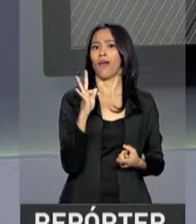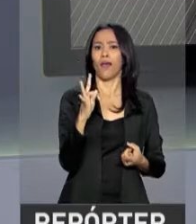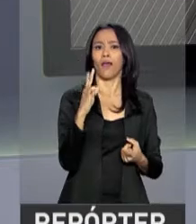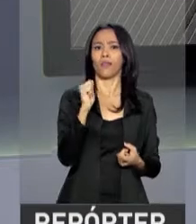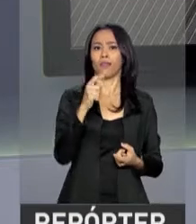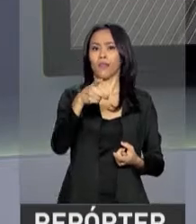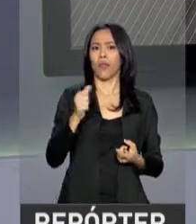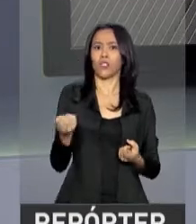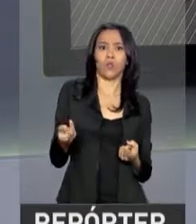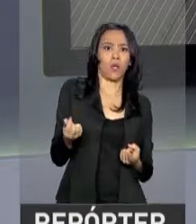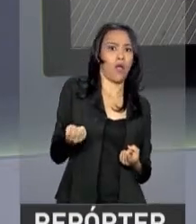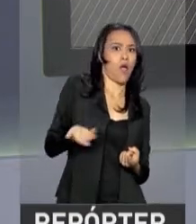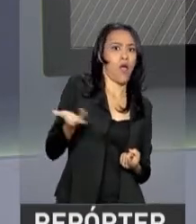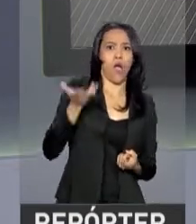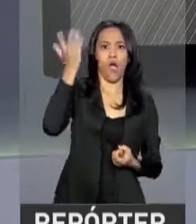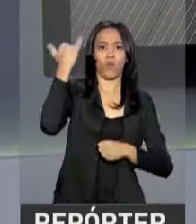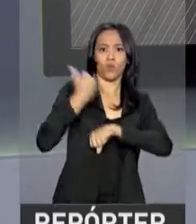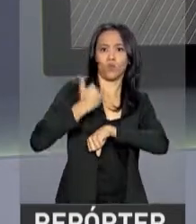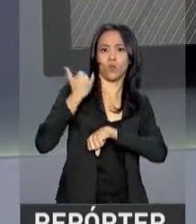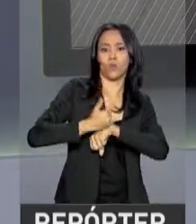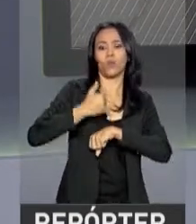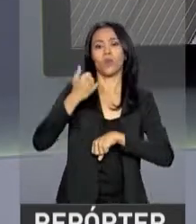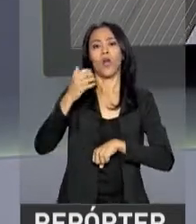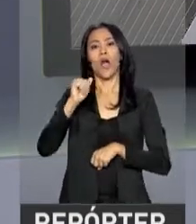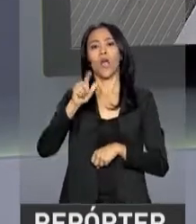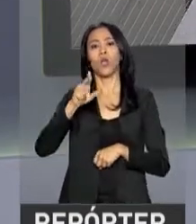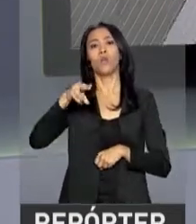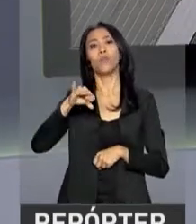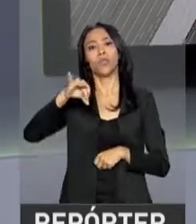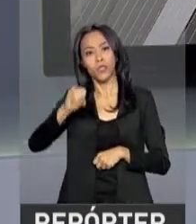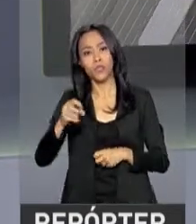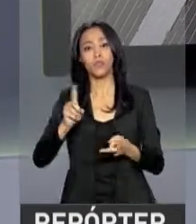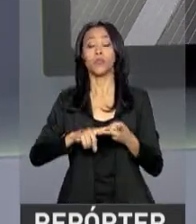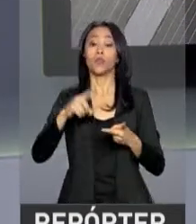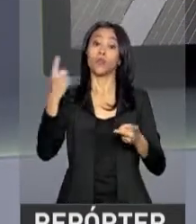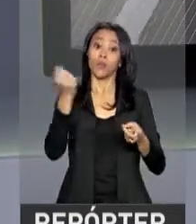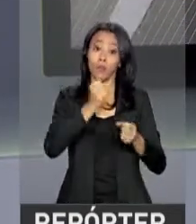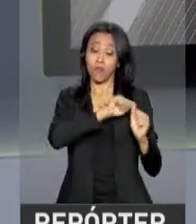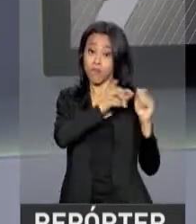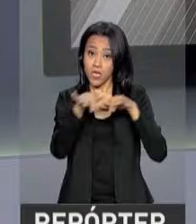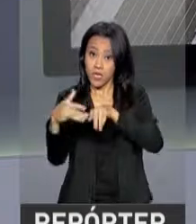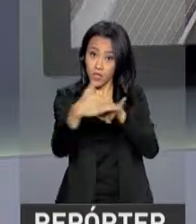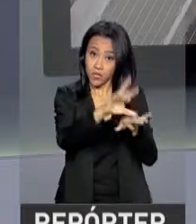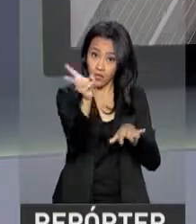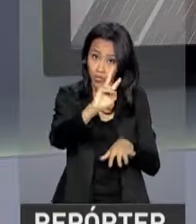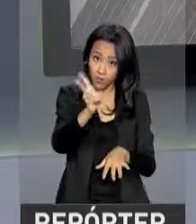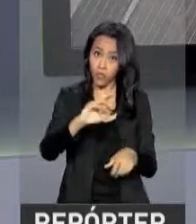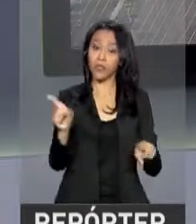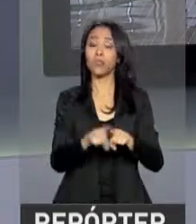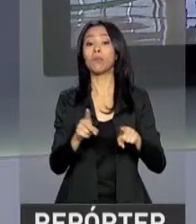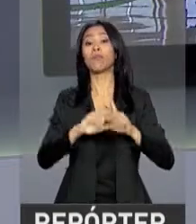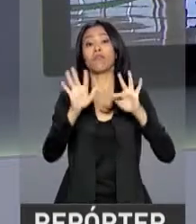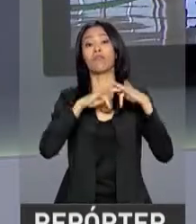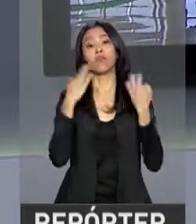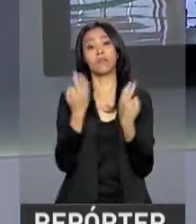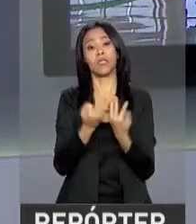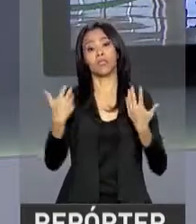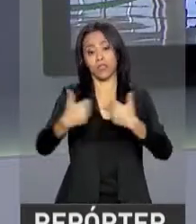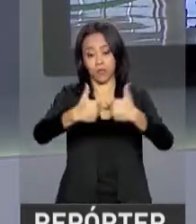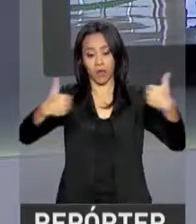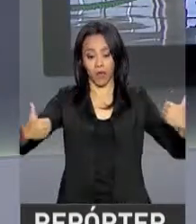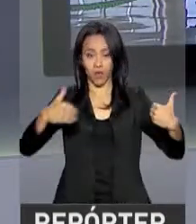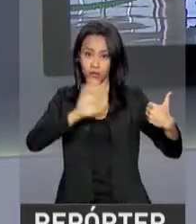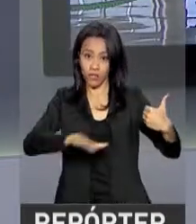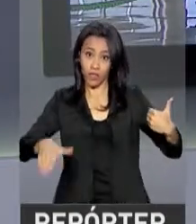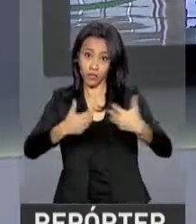emigração venezuelana e casos de famílias separadas pelo governo americano vamos voltar ao palácio do planalto e conversar com a